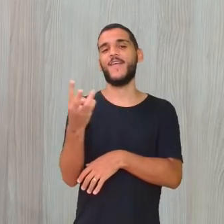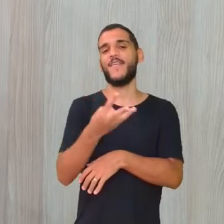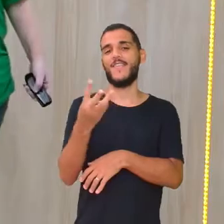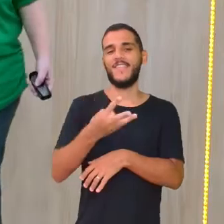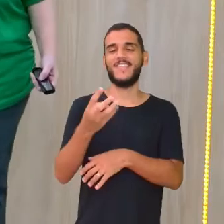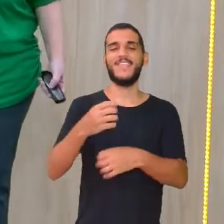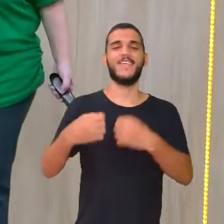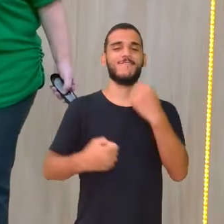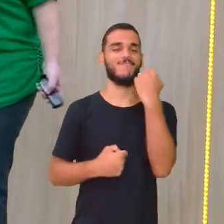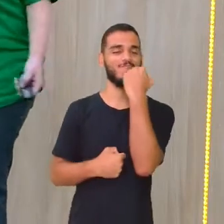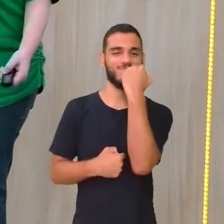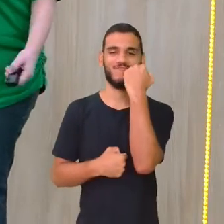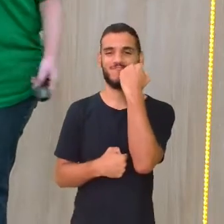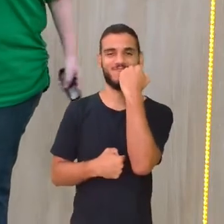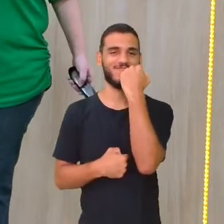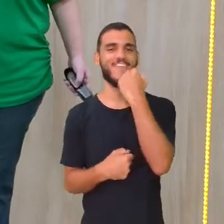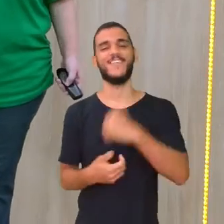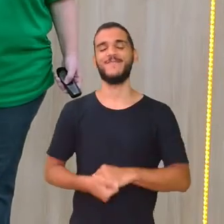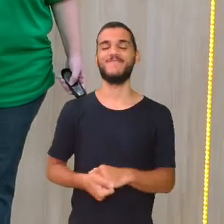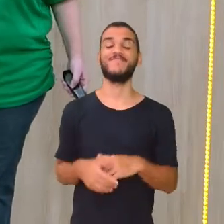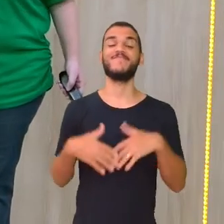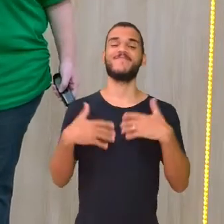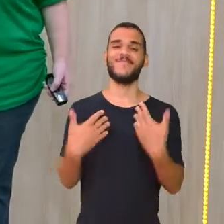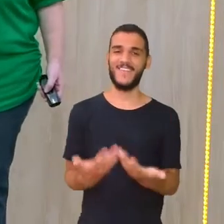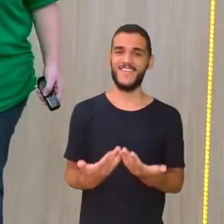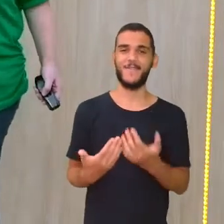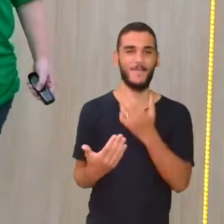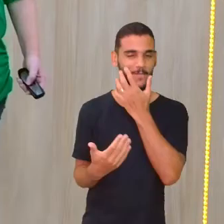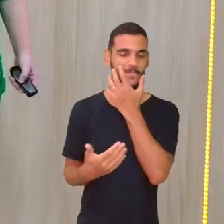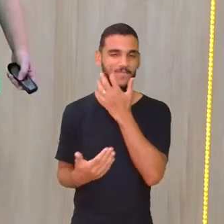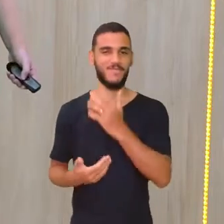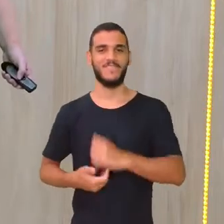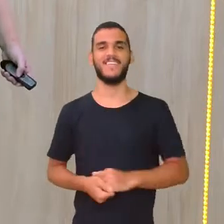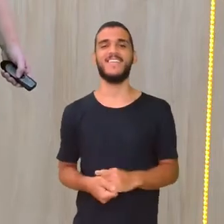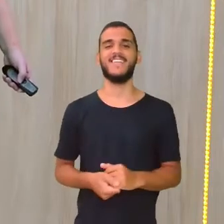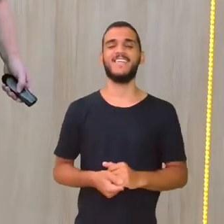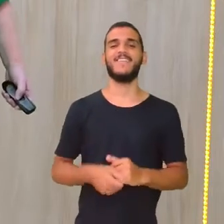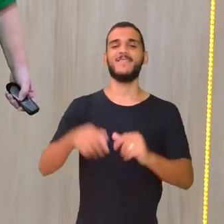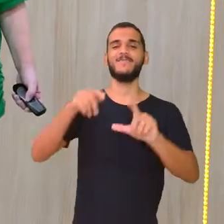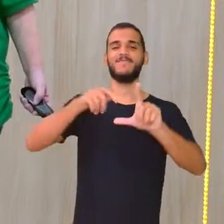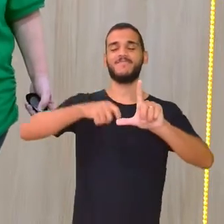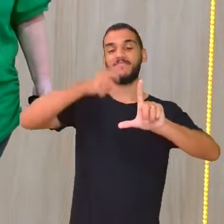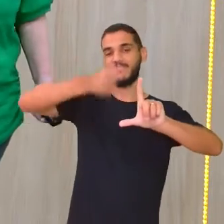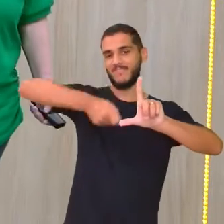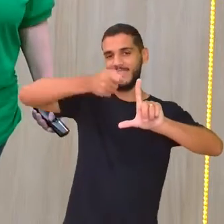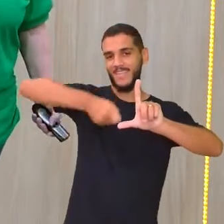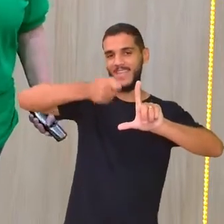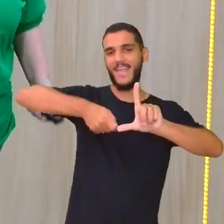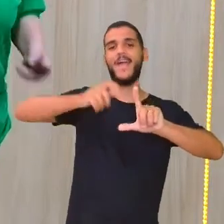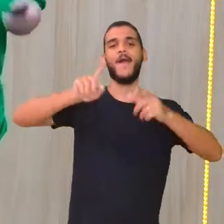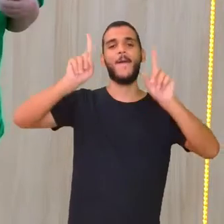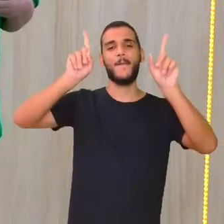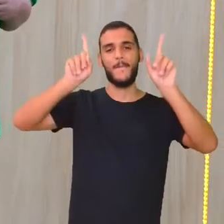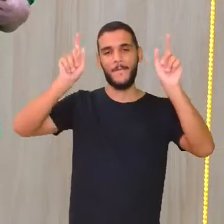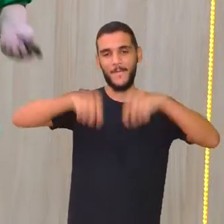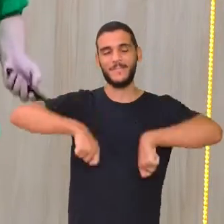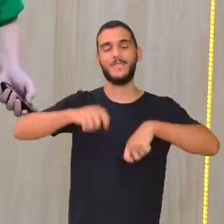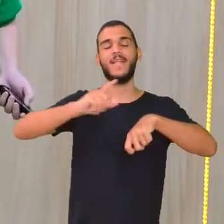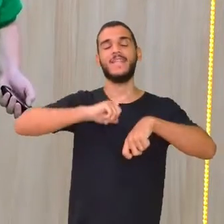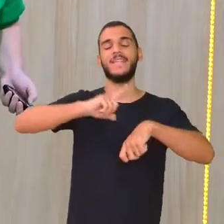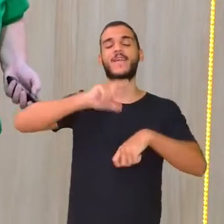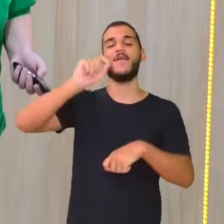forró. Justamente, é verdade. Então, gente, o triângulo, ele pode ser um instrumento musical, ele pode ser